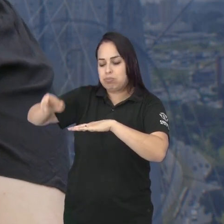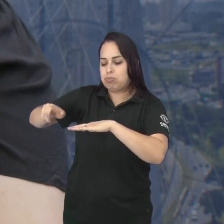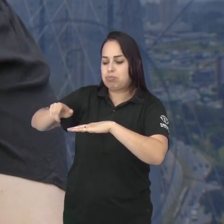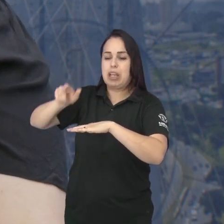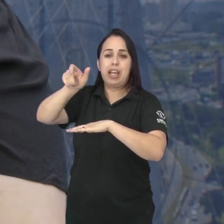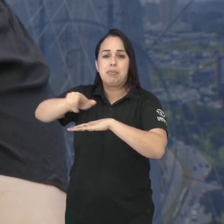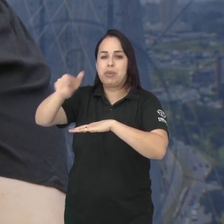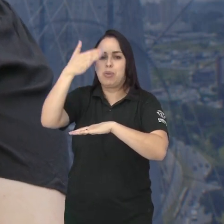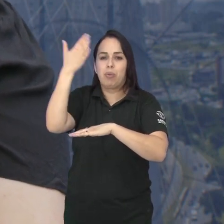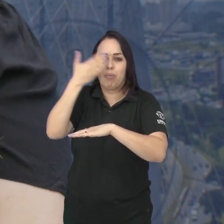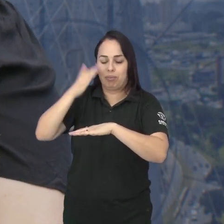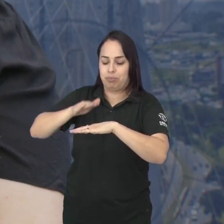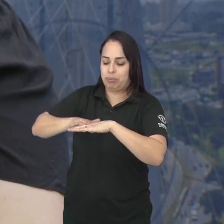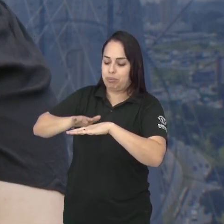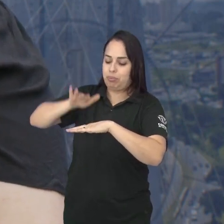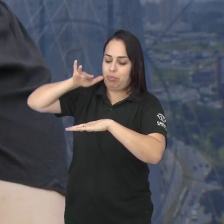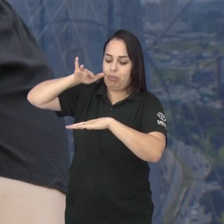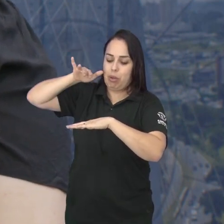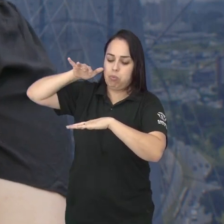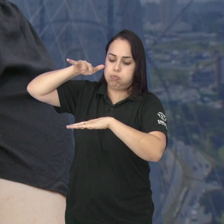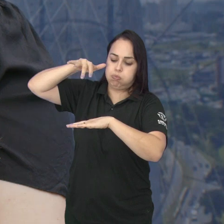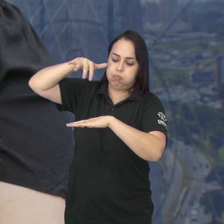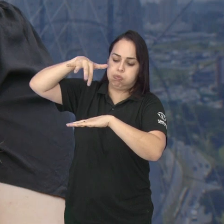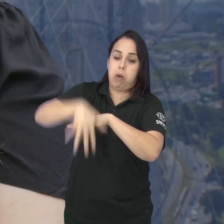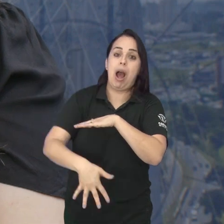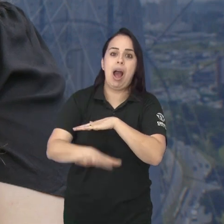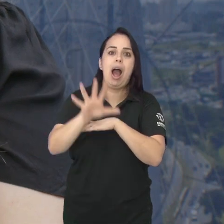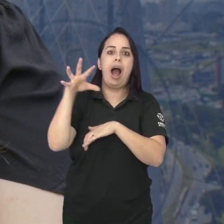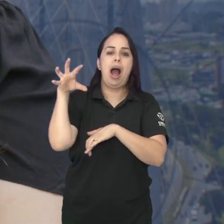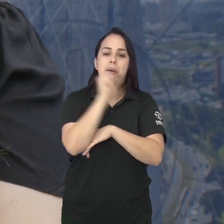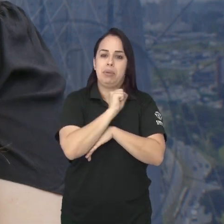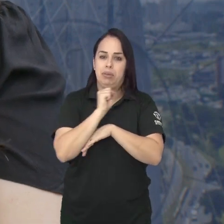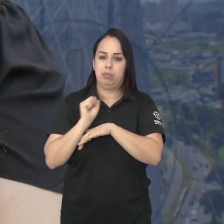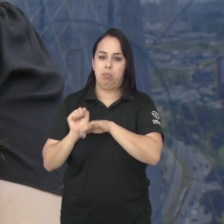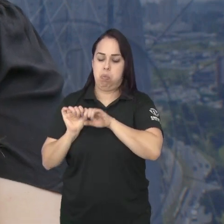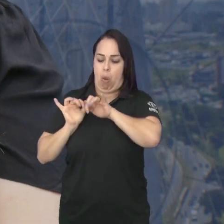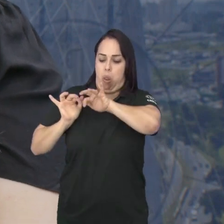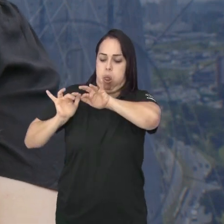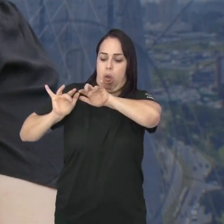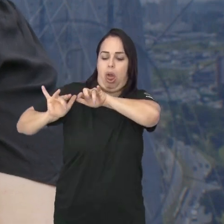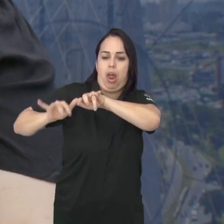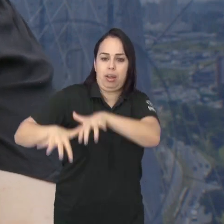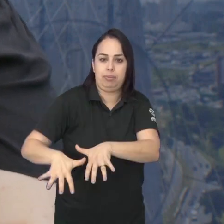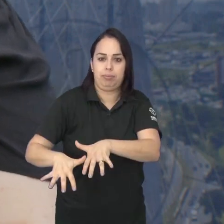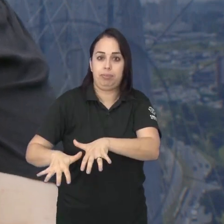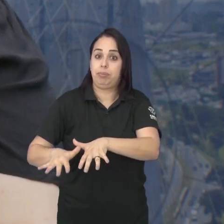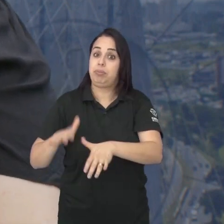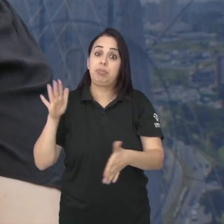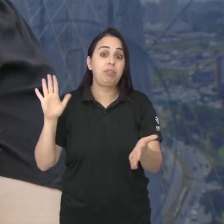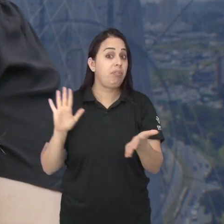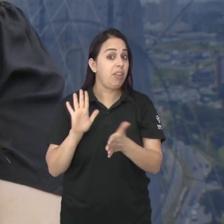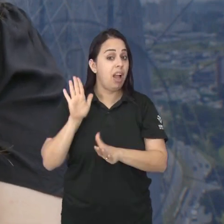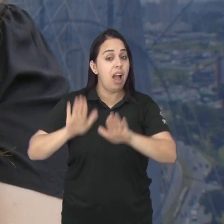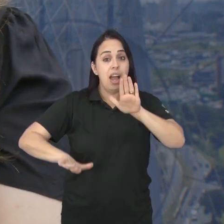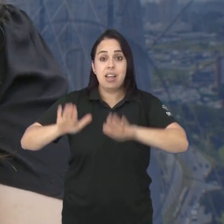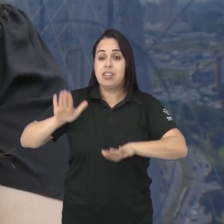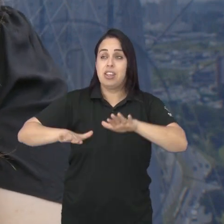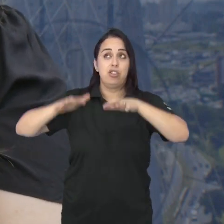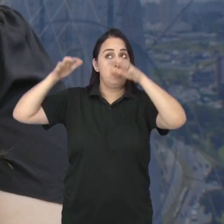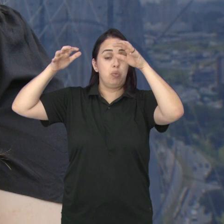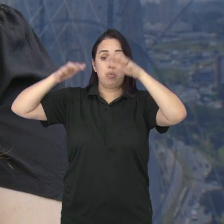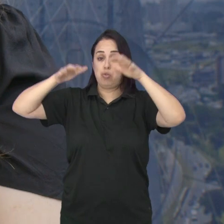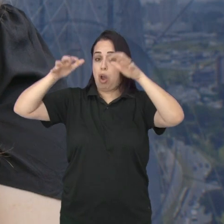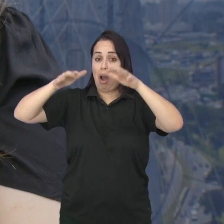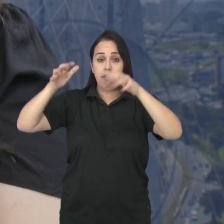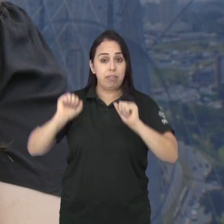muitas vezes os rios, eles são propícios a ter evasão dessa água muito rápido. Então, nem vai chegar a